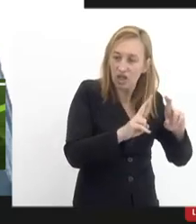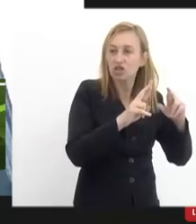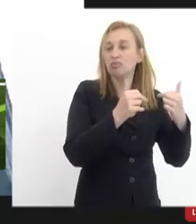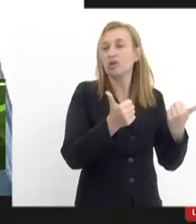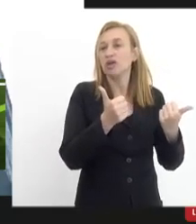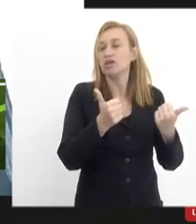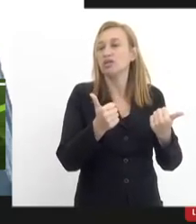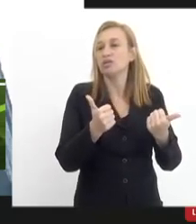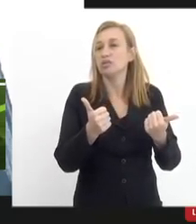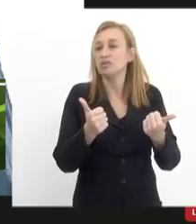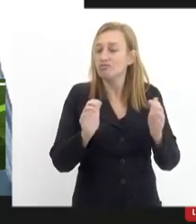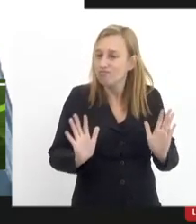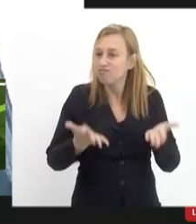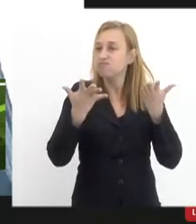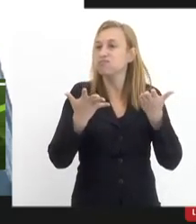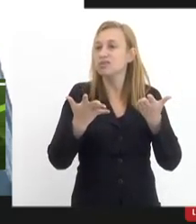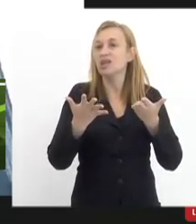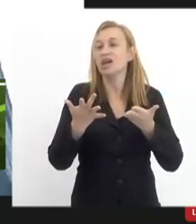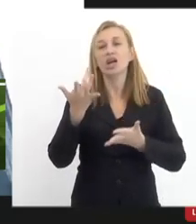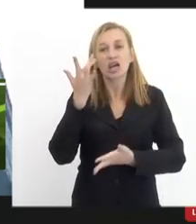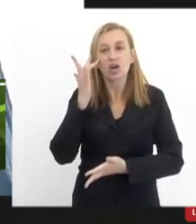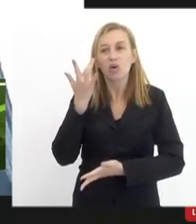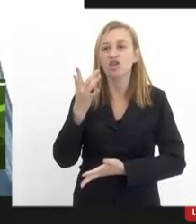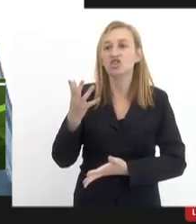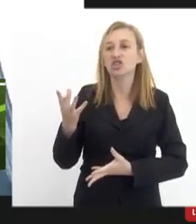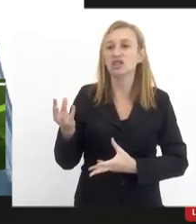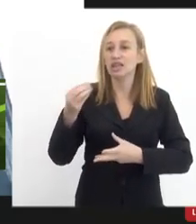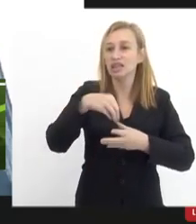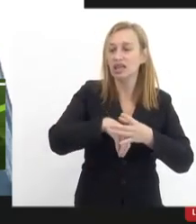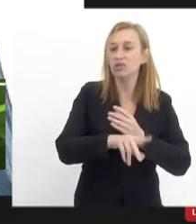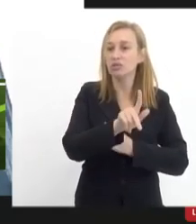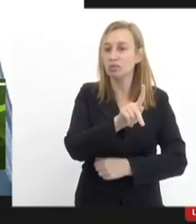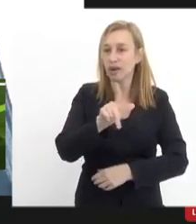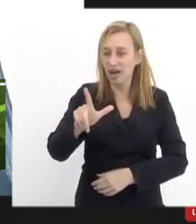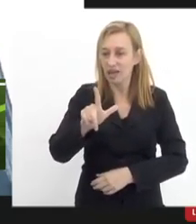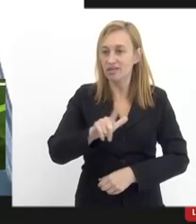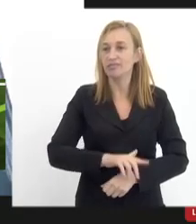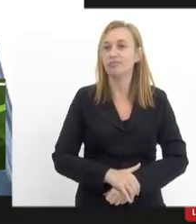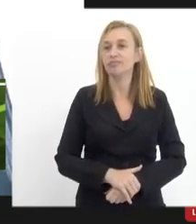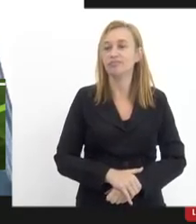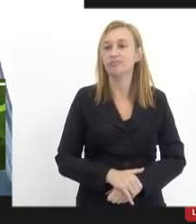incentivo, que eu acho que está presente no PL.